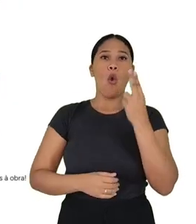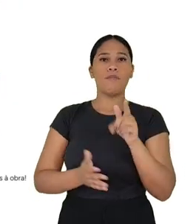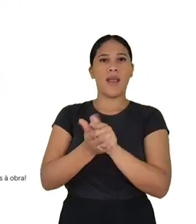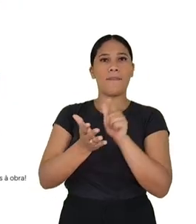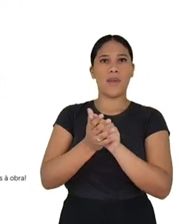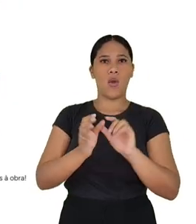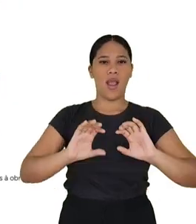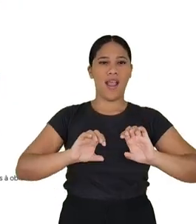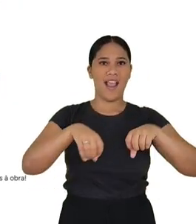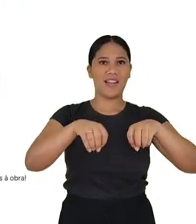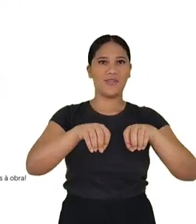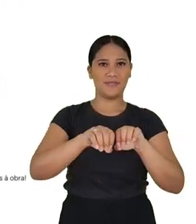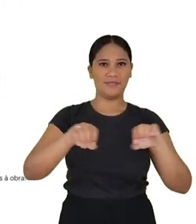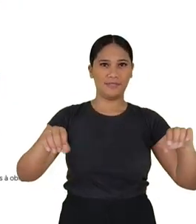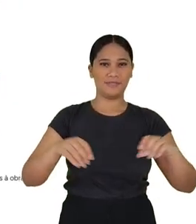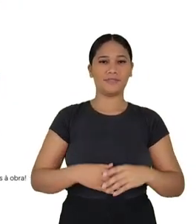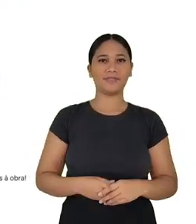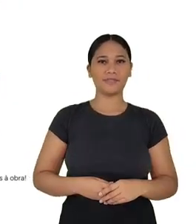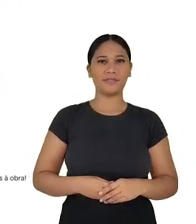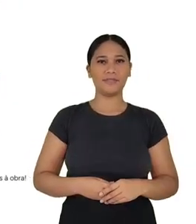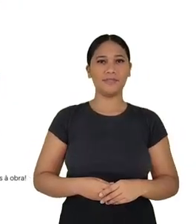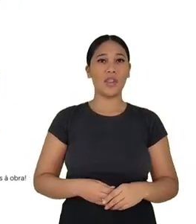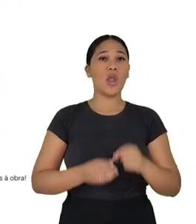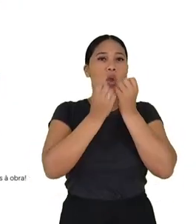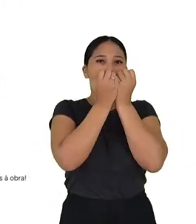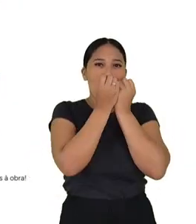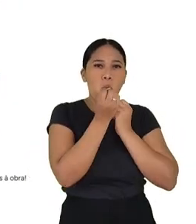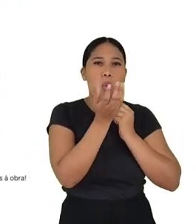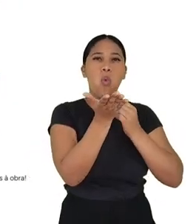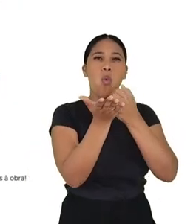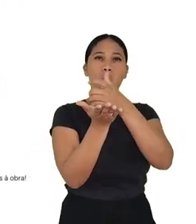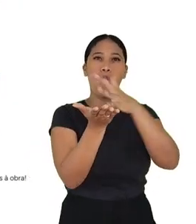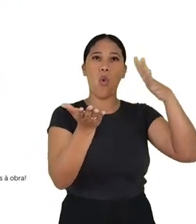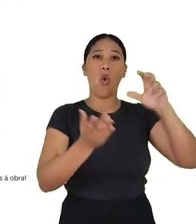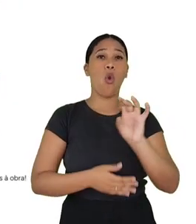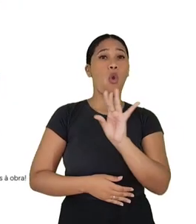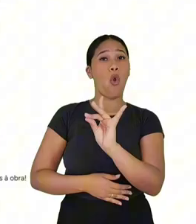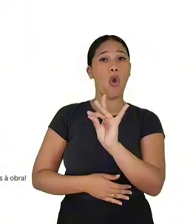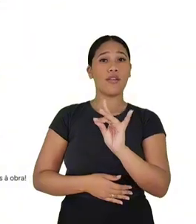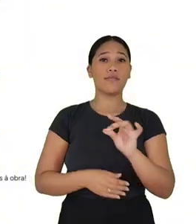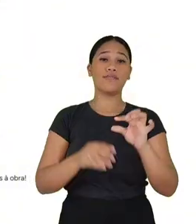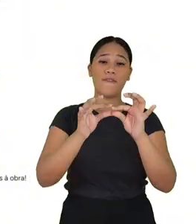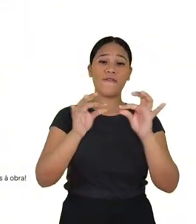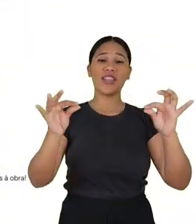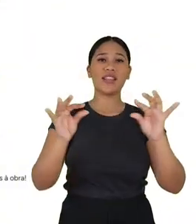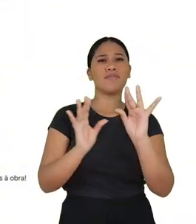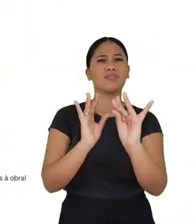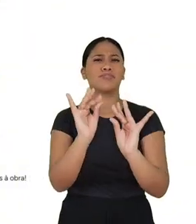colorido ou cartolina, purpurina e cola, fitas